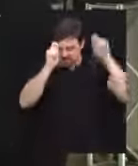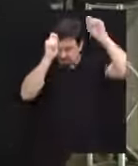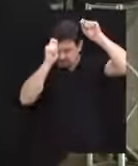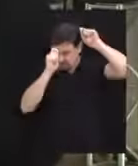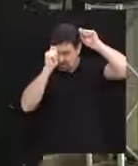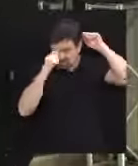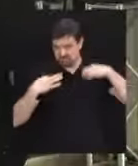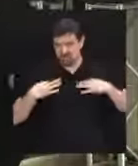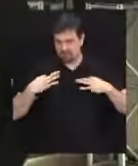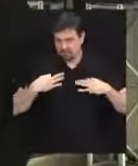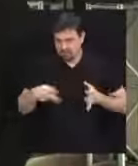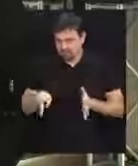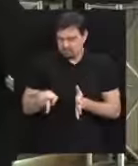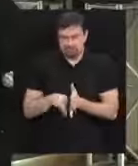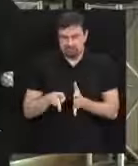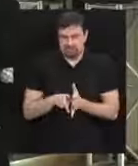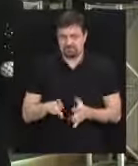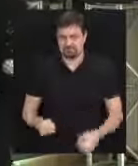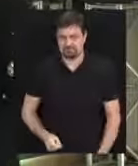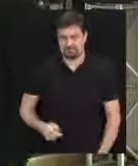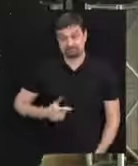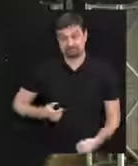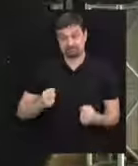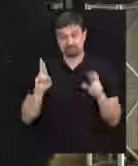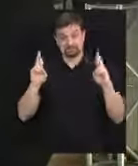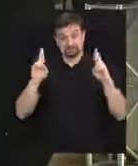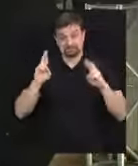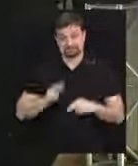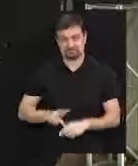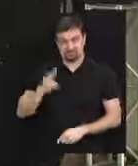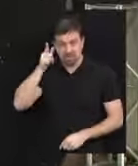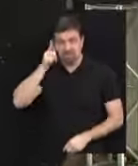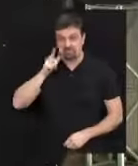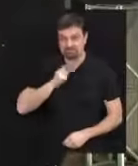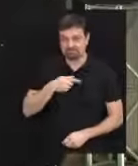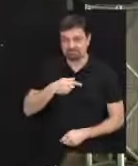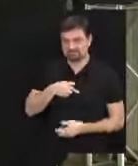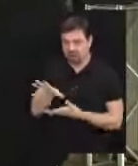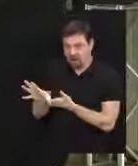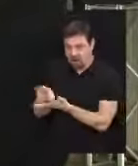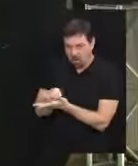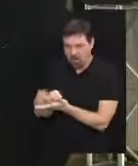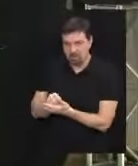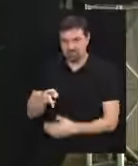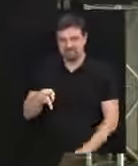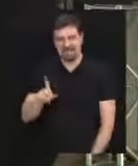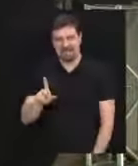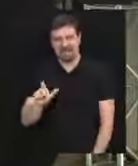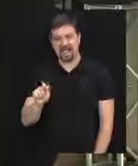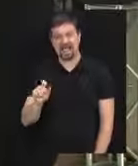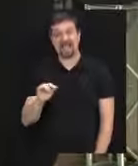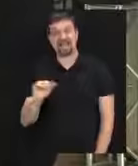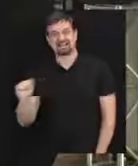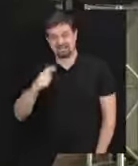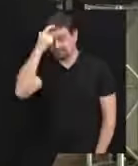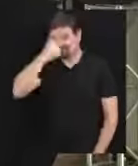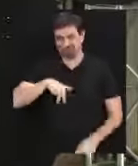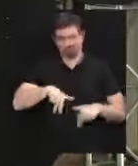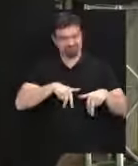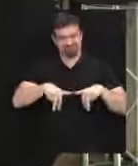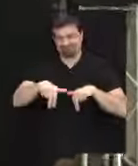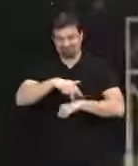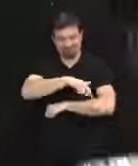paramentada, com chapéu, casaco, toda no estilo. E vamos ver se eu vou conseguir. Mas acho bom vocês prestarem mais atenção nela, tá? Porque eu não sou muito boa nesse negócio de dançar,